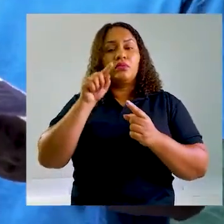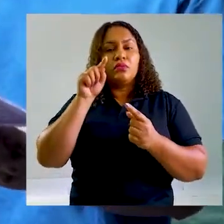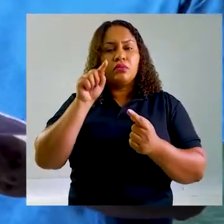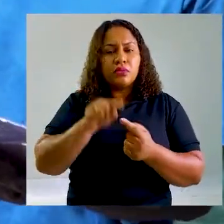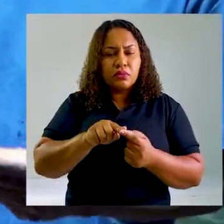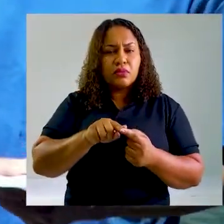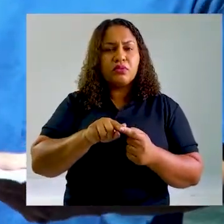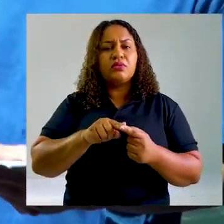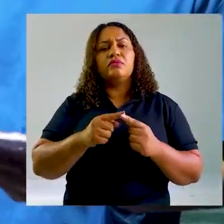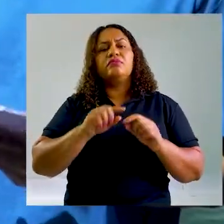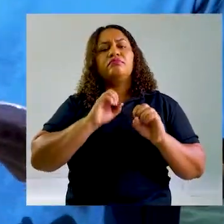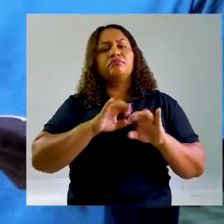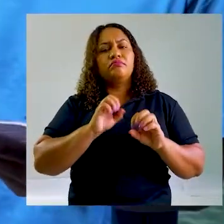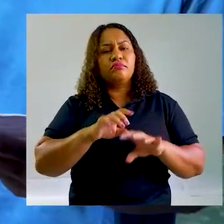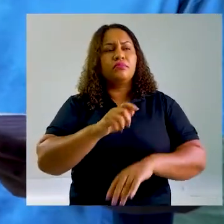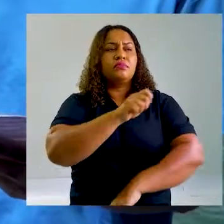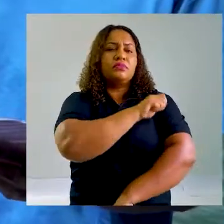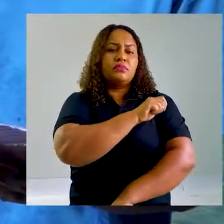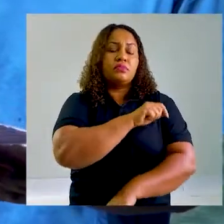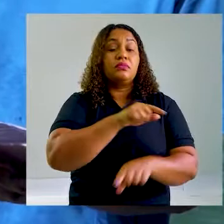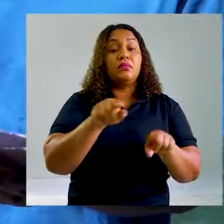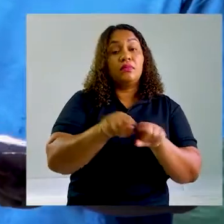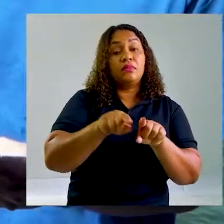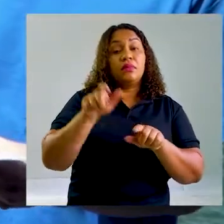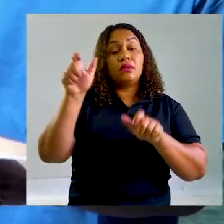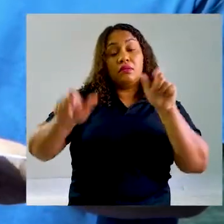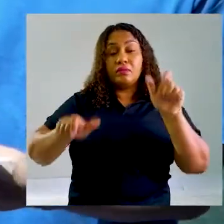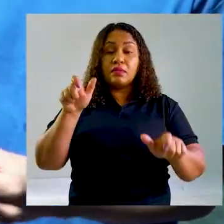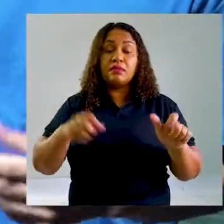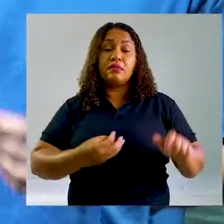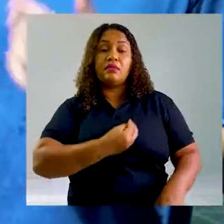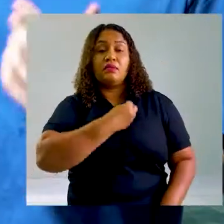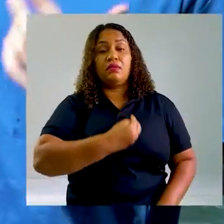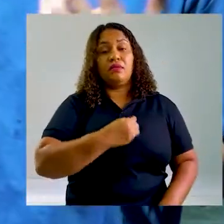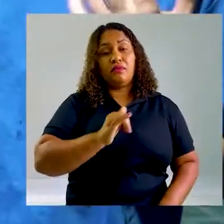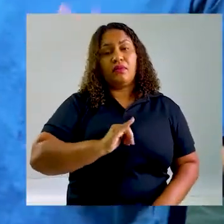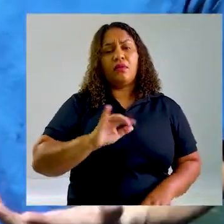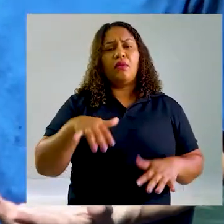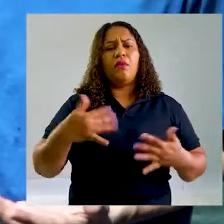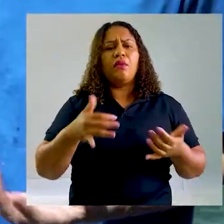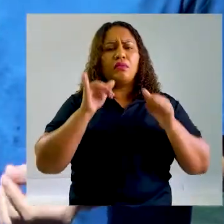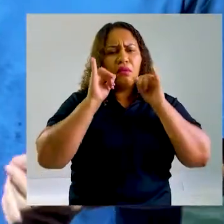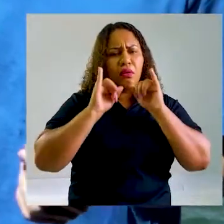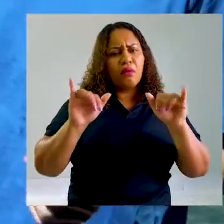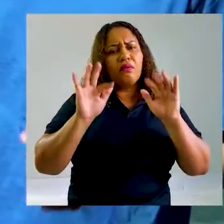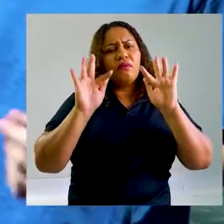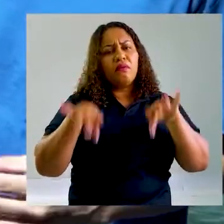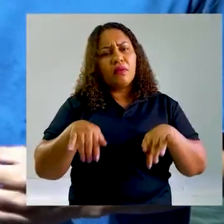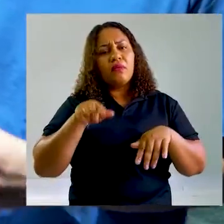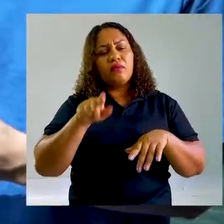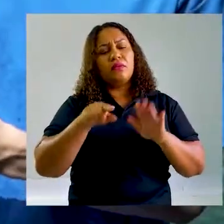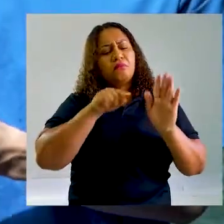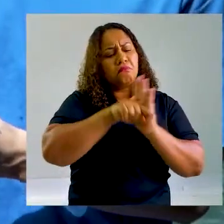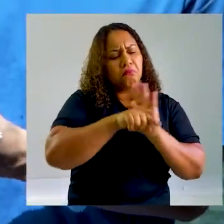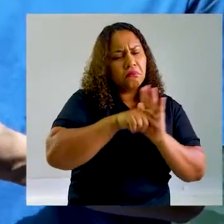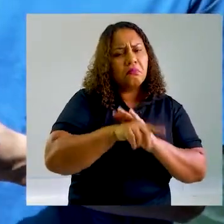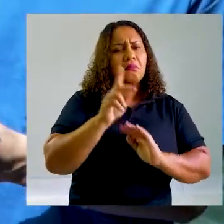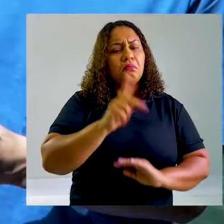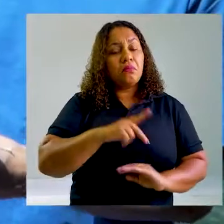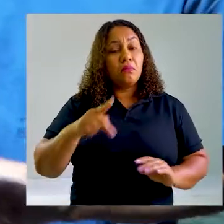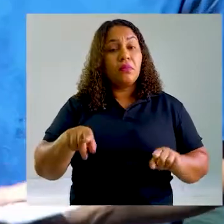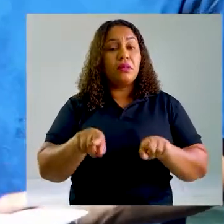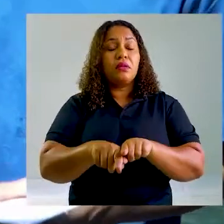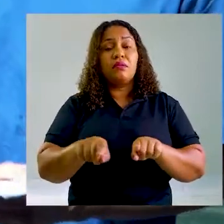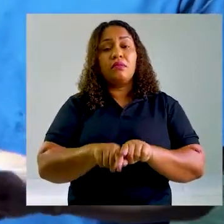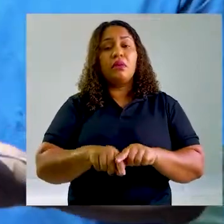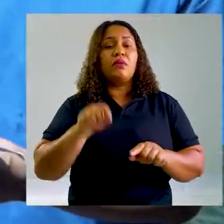os estudantes, né, e demais moradores de Imperatriz, qual que é a sua mensagem final de professor e pesquisador